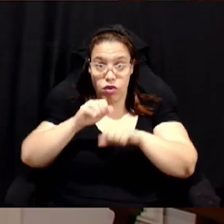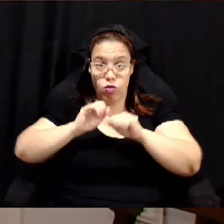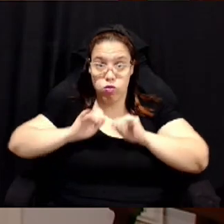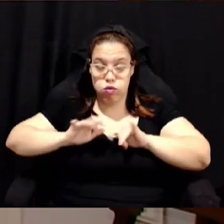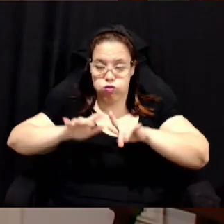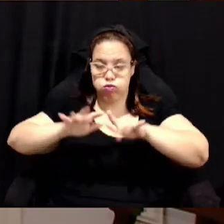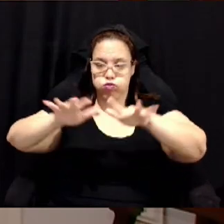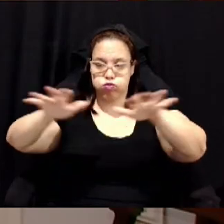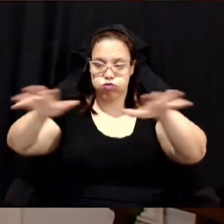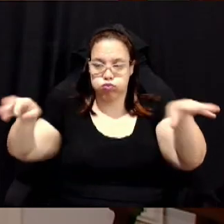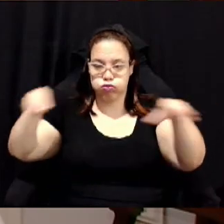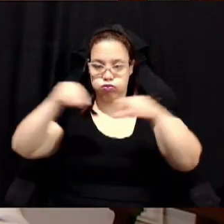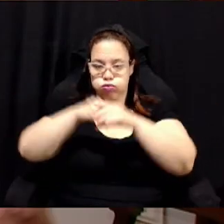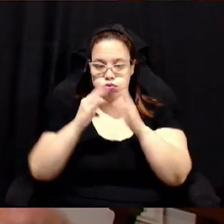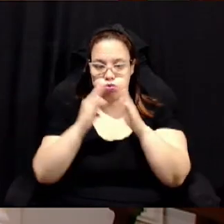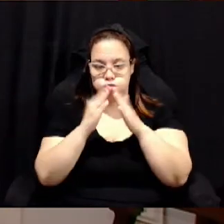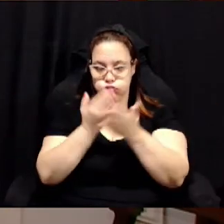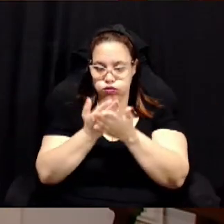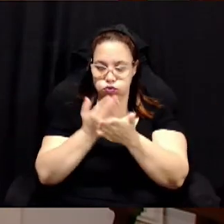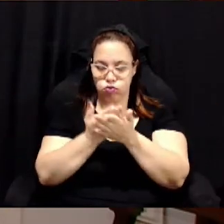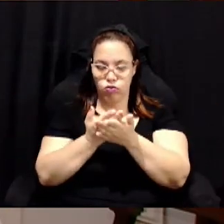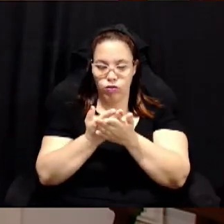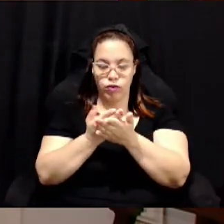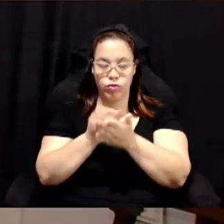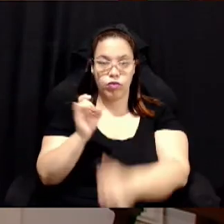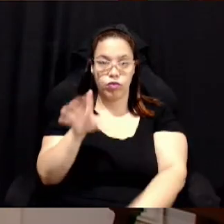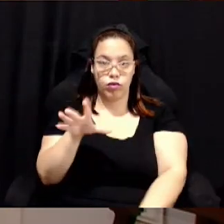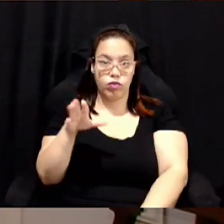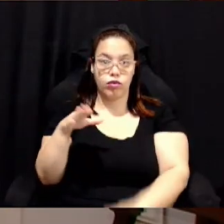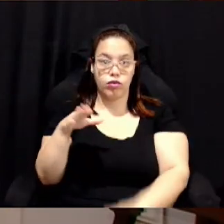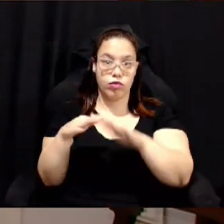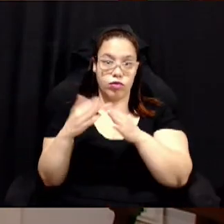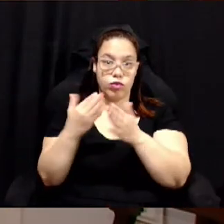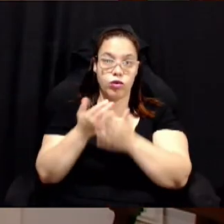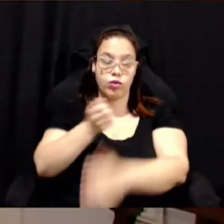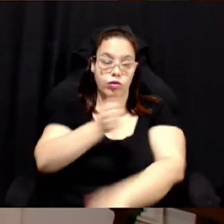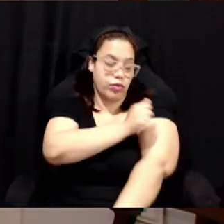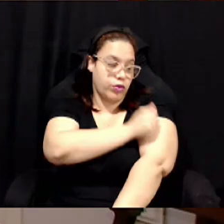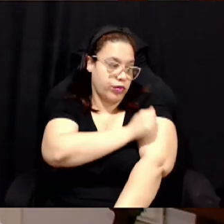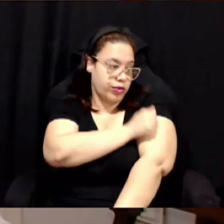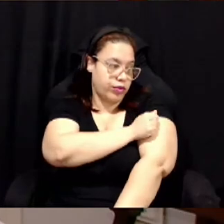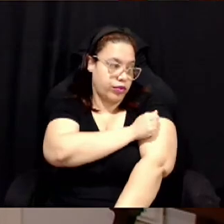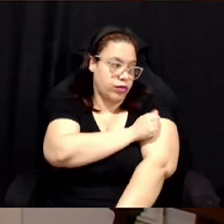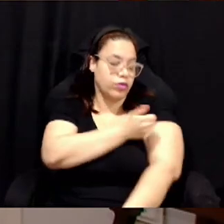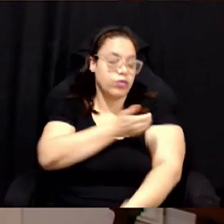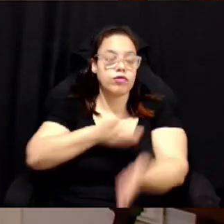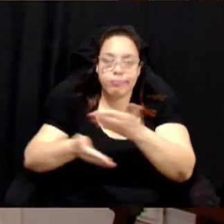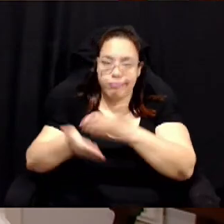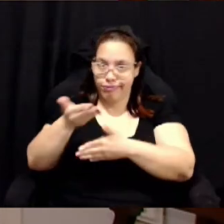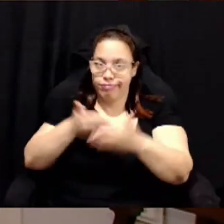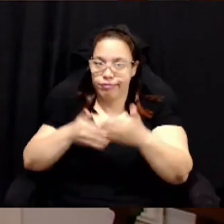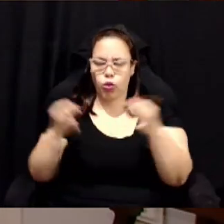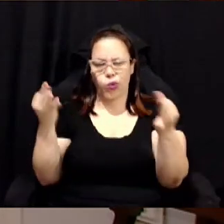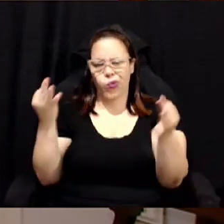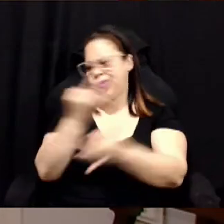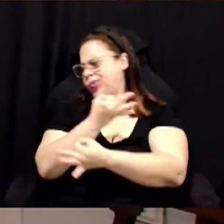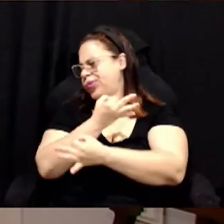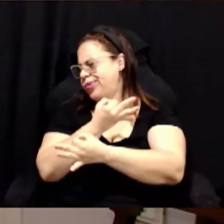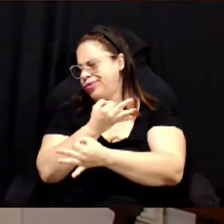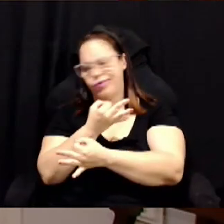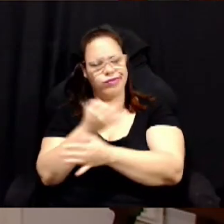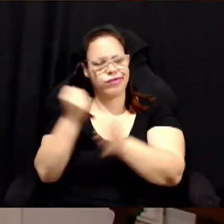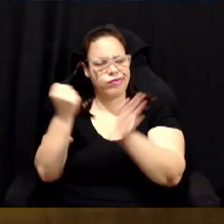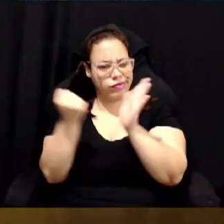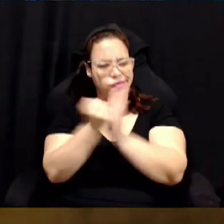da escola, e também não só no ambiente escolar, mas para os alunos que participam, tem sido fantástico. É algo que marca a vida